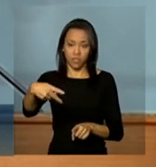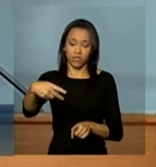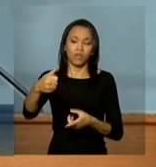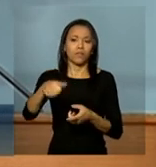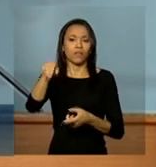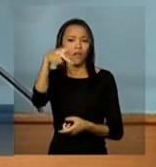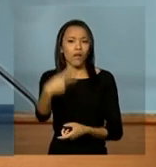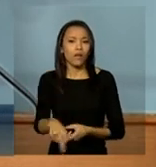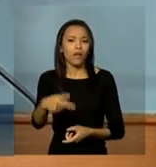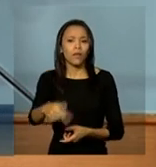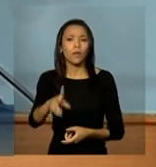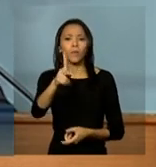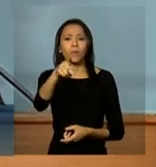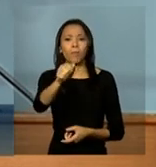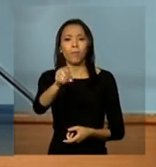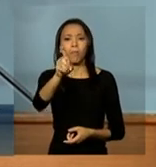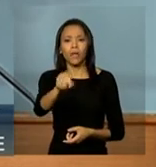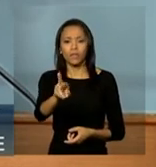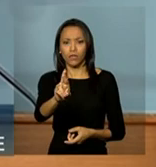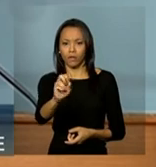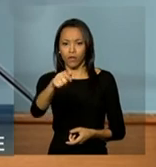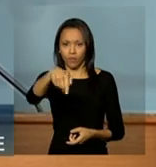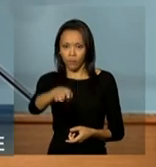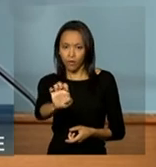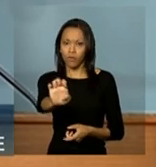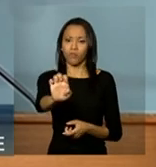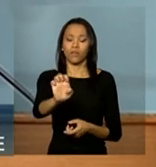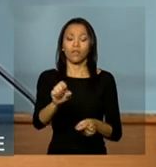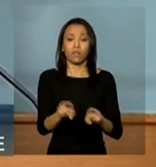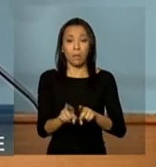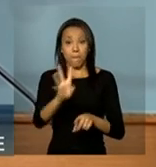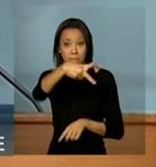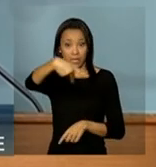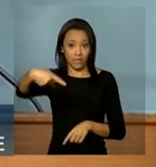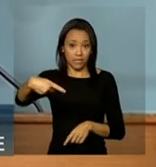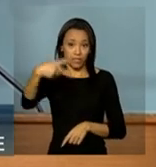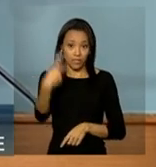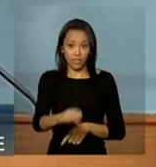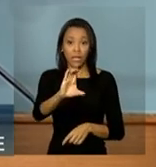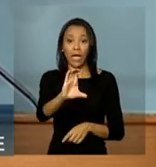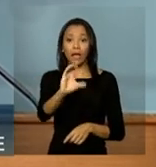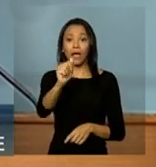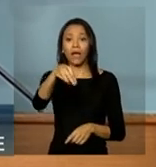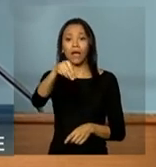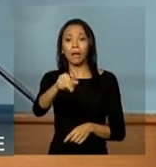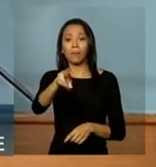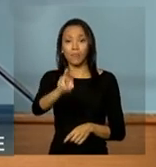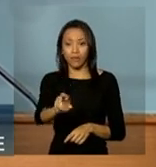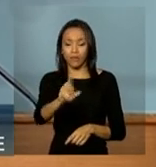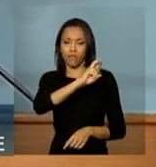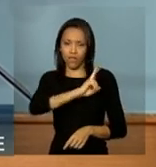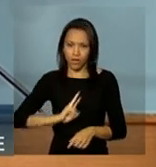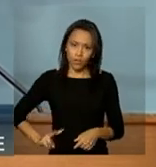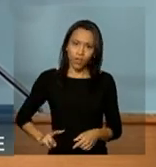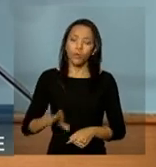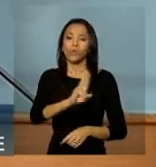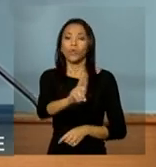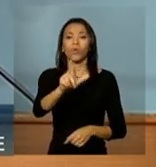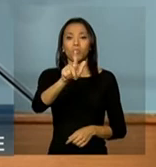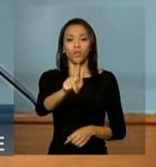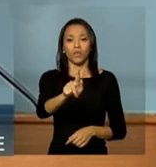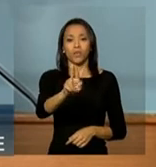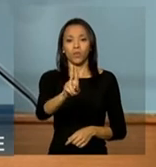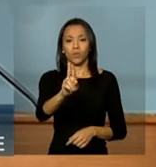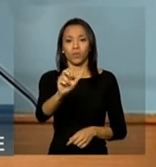Caxias do Sul, Padre Roque Graziotin, o presidente da Câmara Municipal de Vereadores, vereador Gustavo Toigo, em nome de